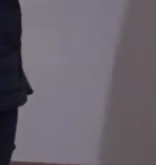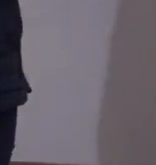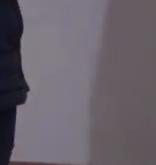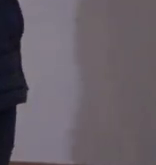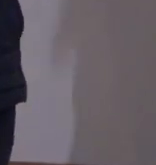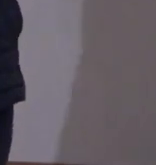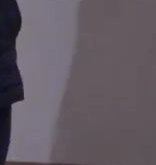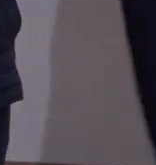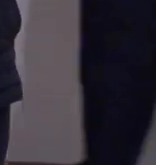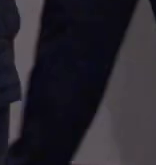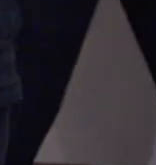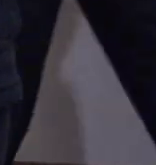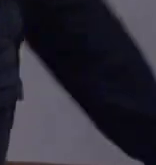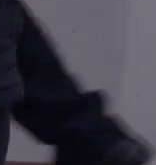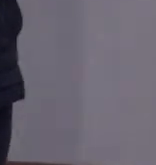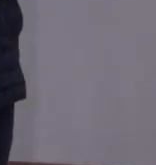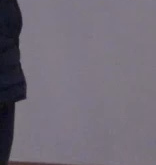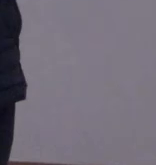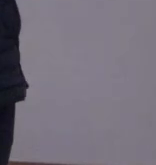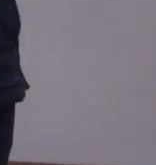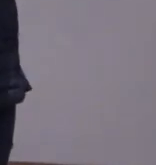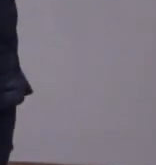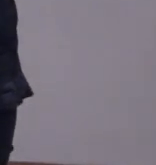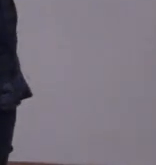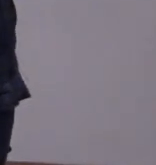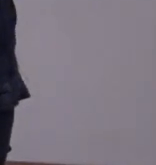tutelares, nem somente assistentes sociais